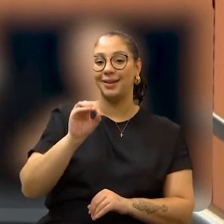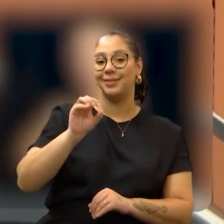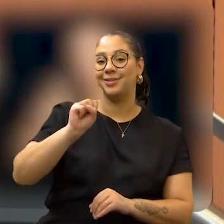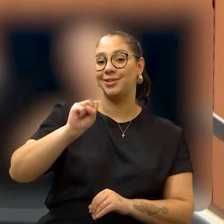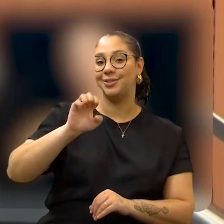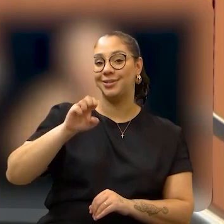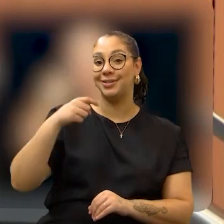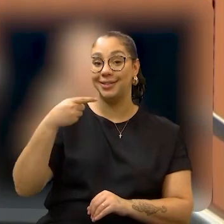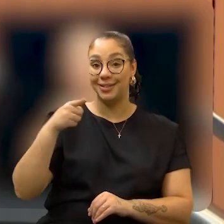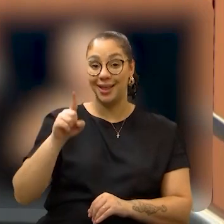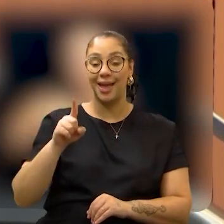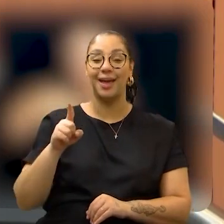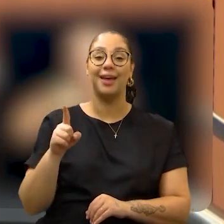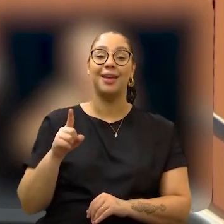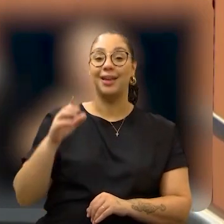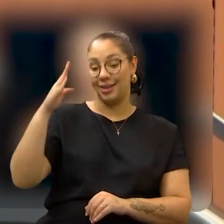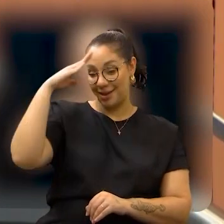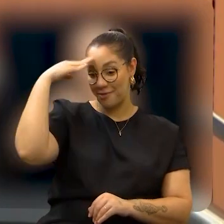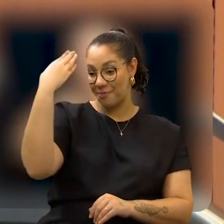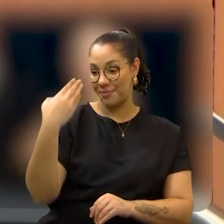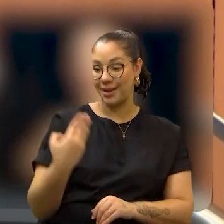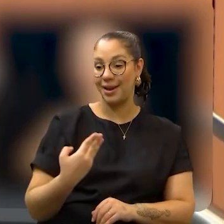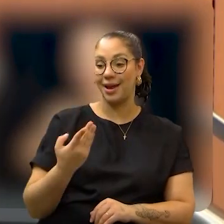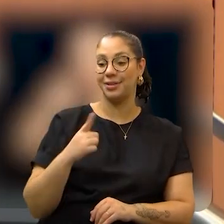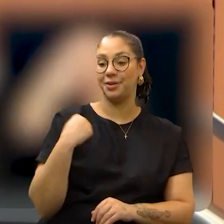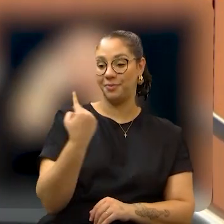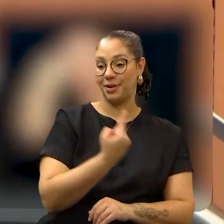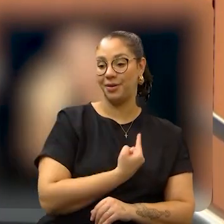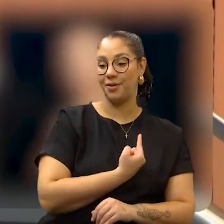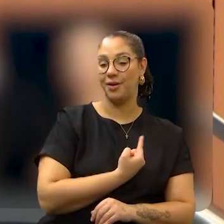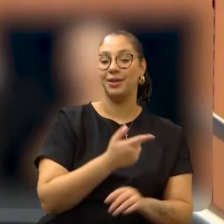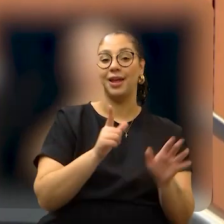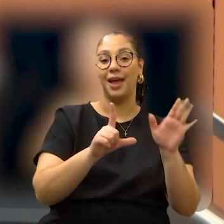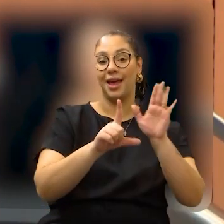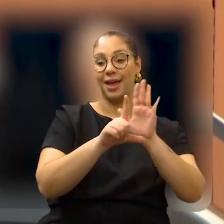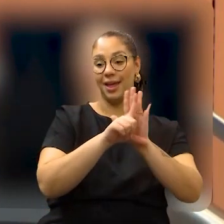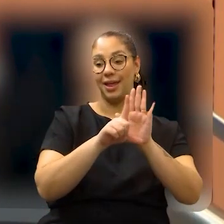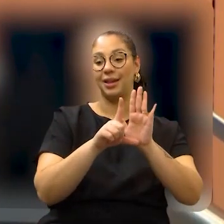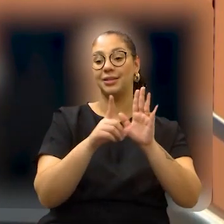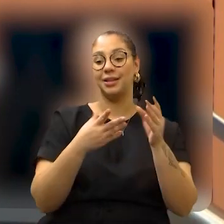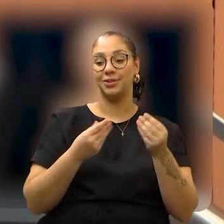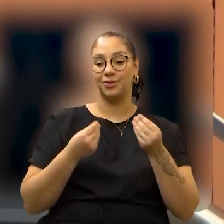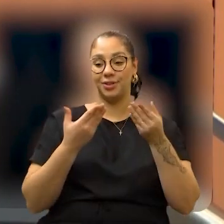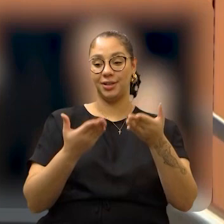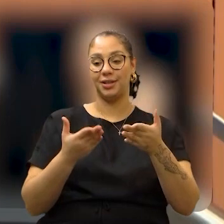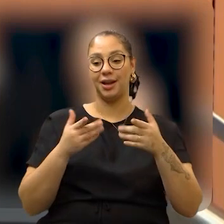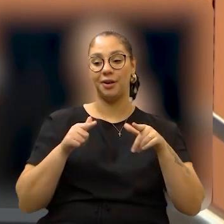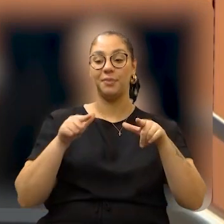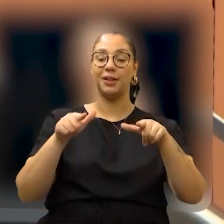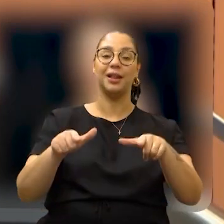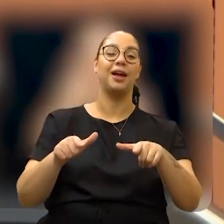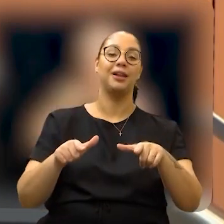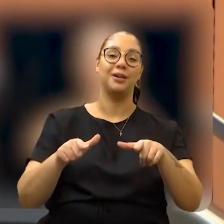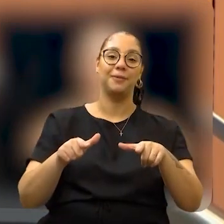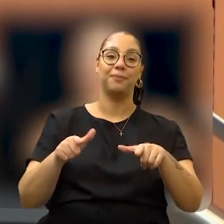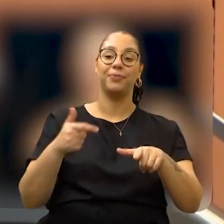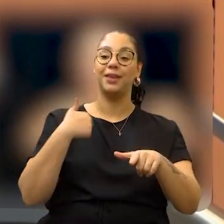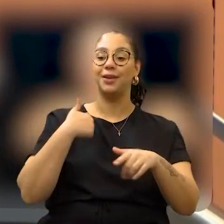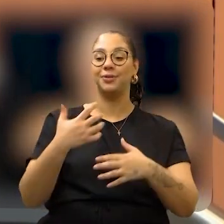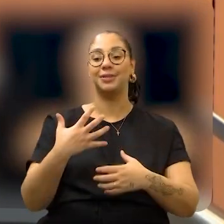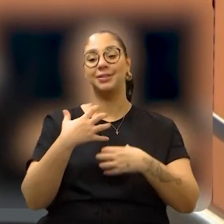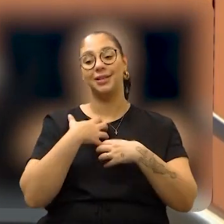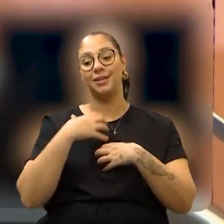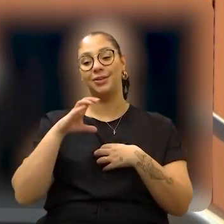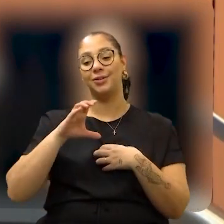Cunha, que fez essa homenagem para nós, né, assim, essa lei de entrega dessa medalha. E